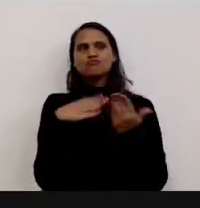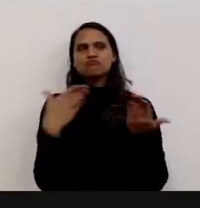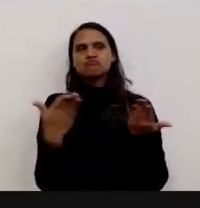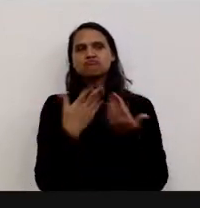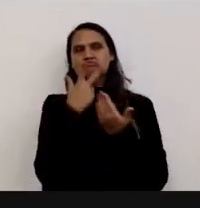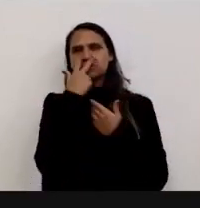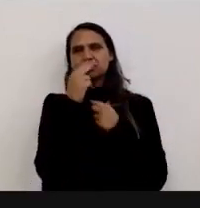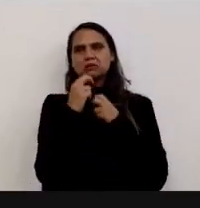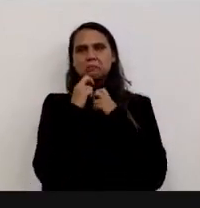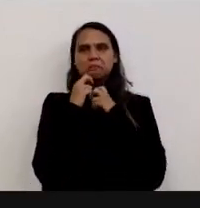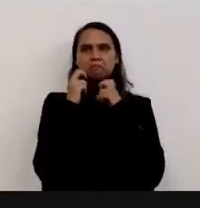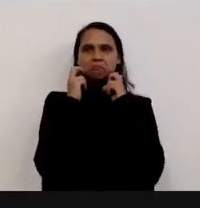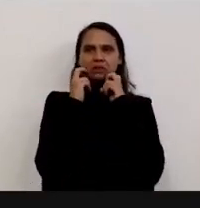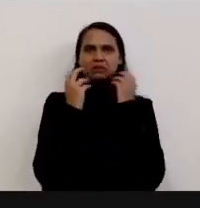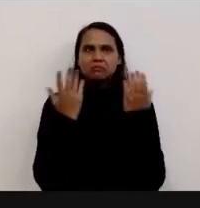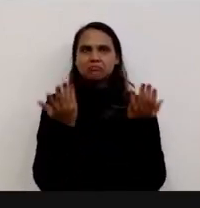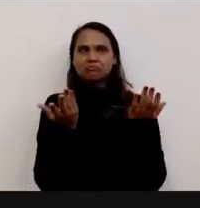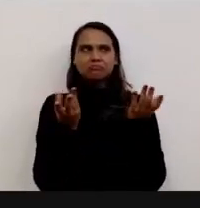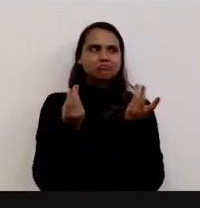hoje.